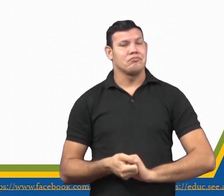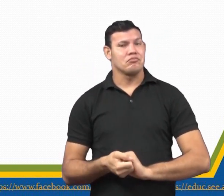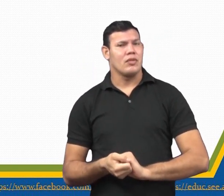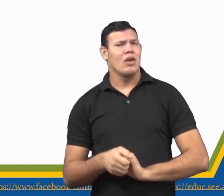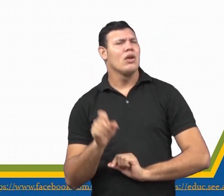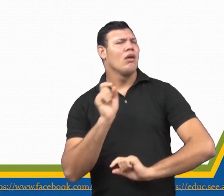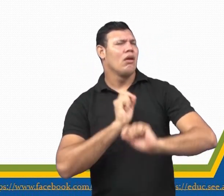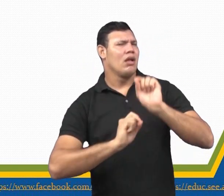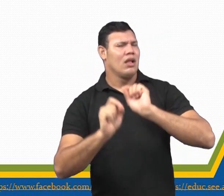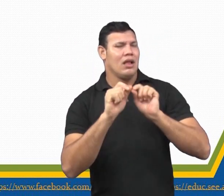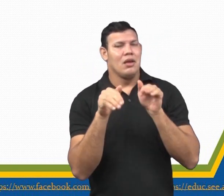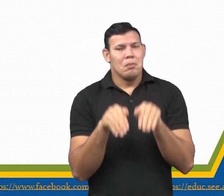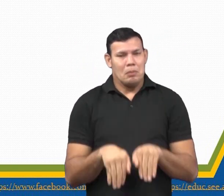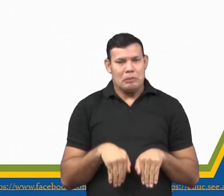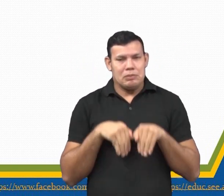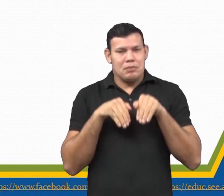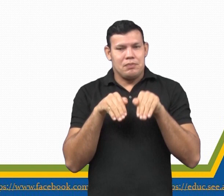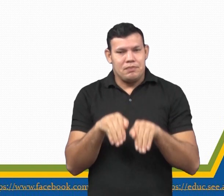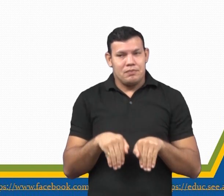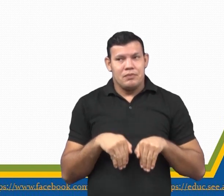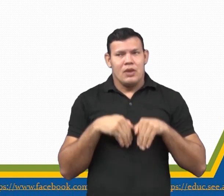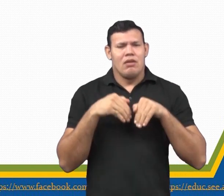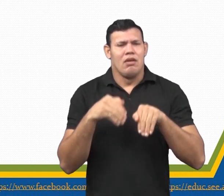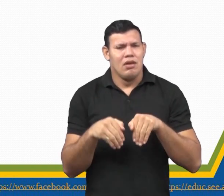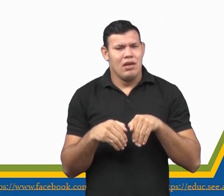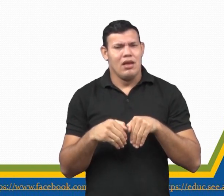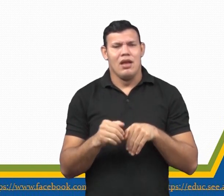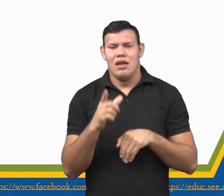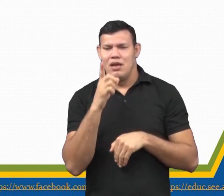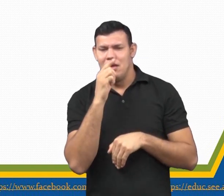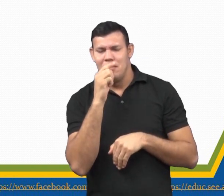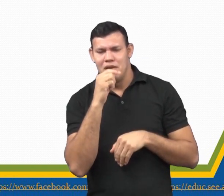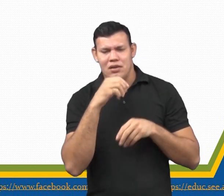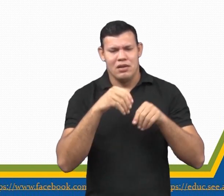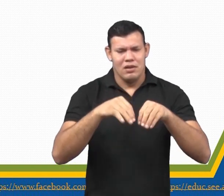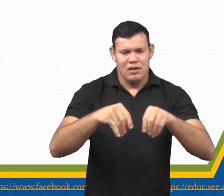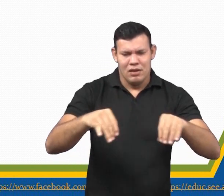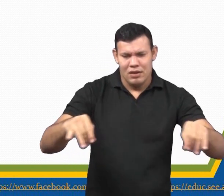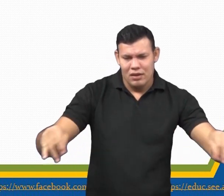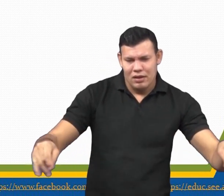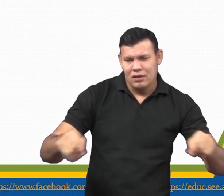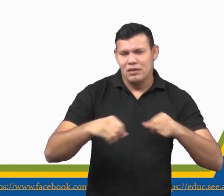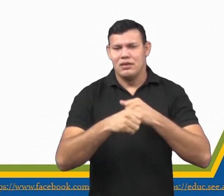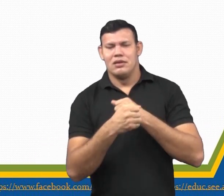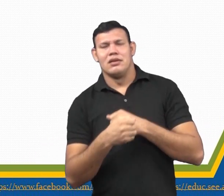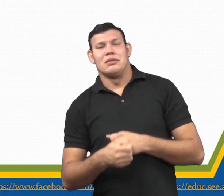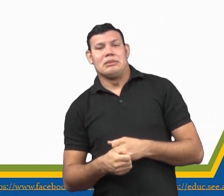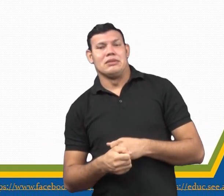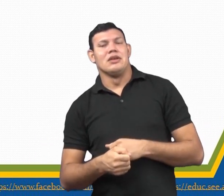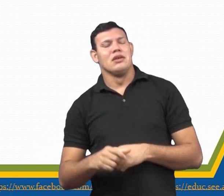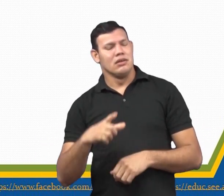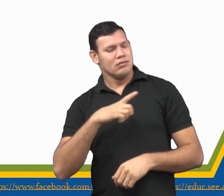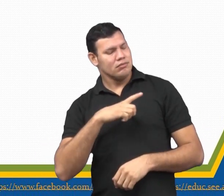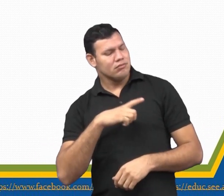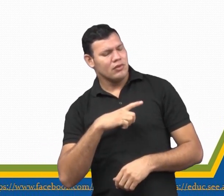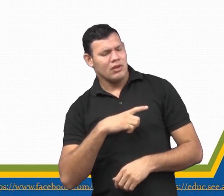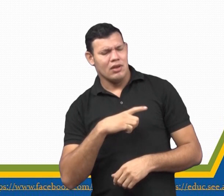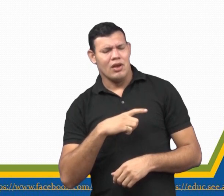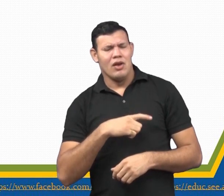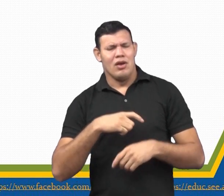mundo fica na Austrália. É a Grande Barreira de Corais, o maior santuário de vida marinha do mundo,